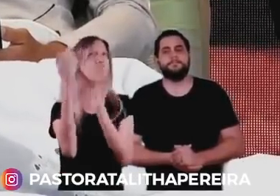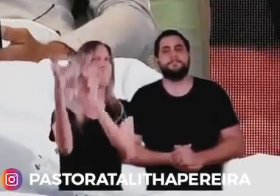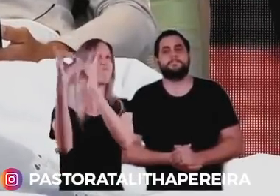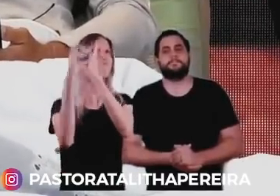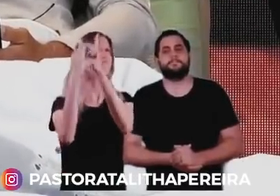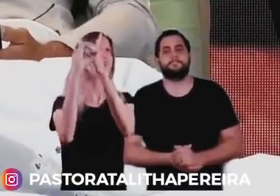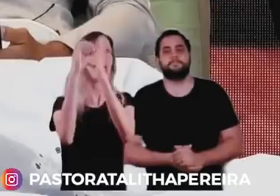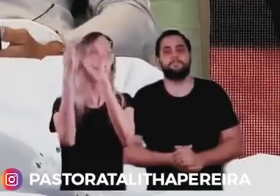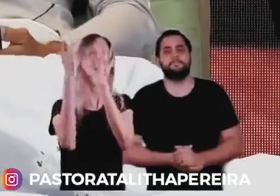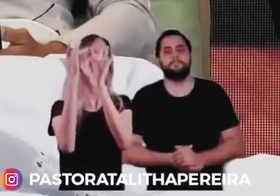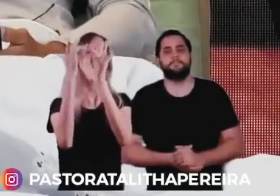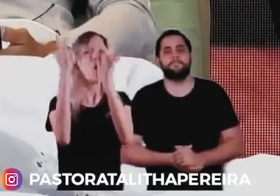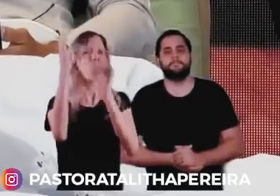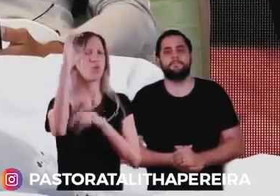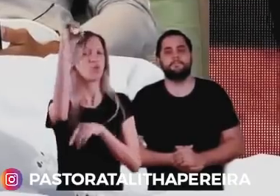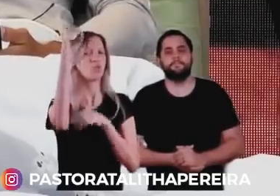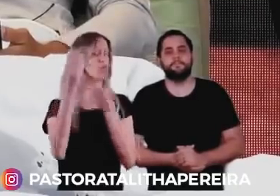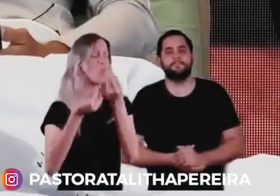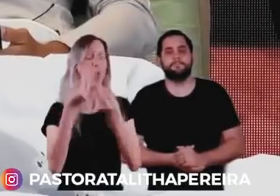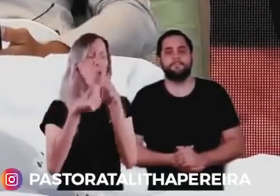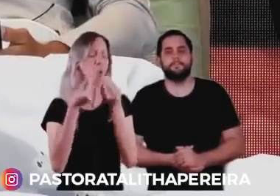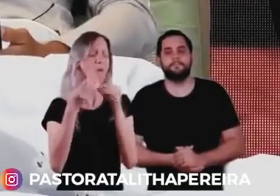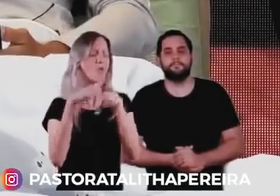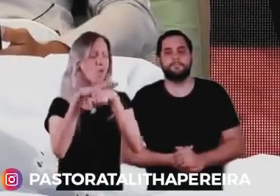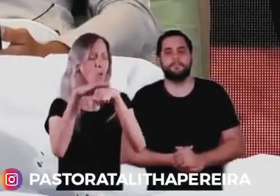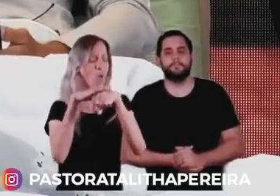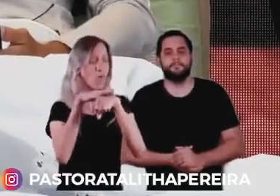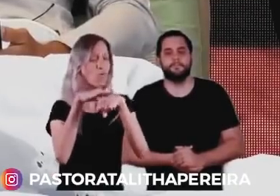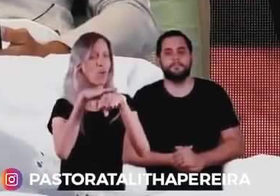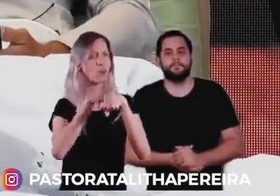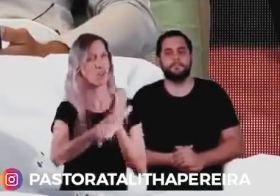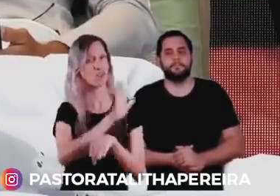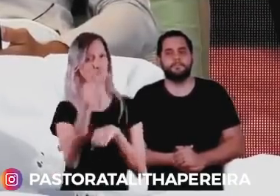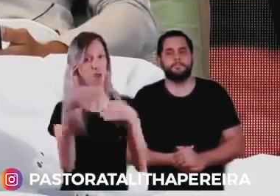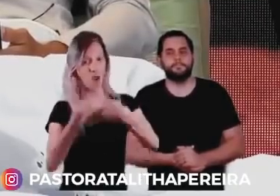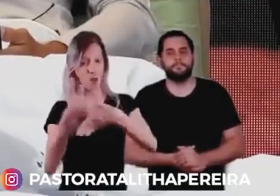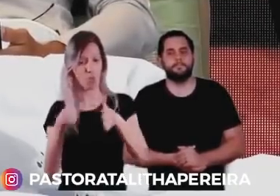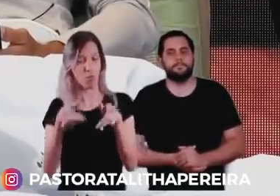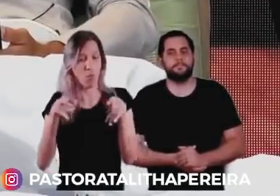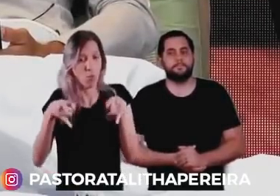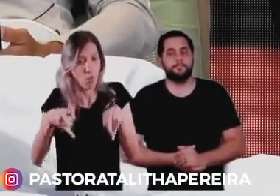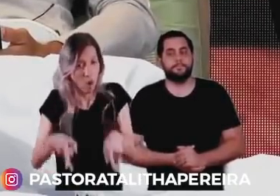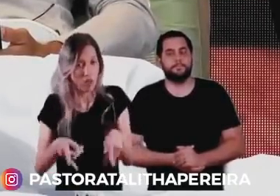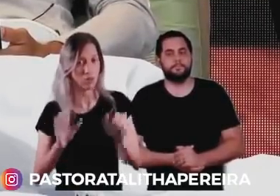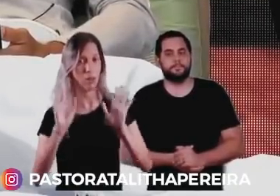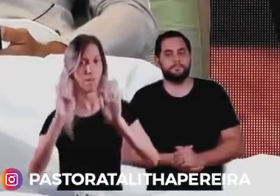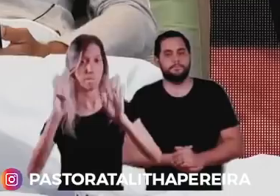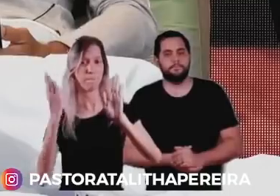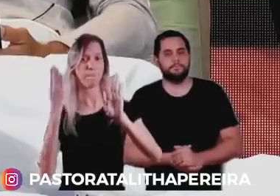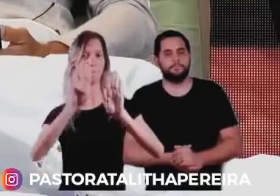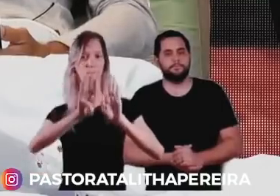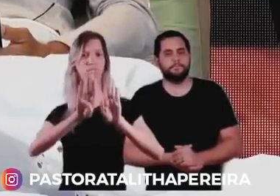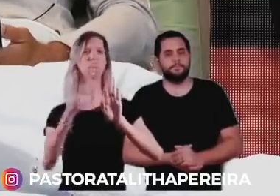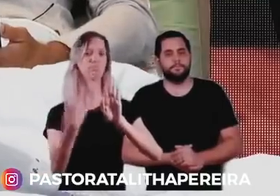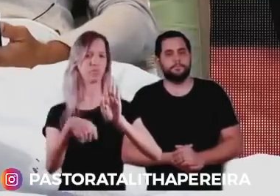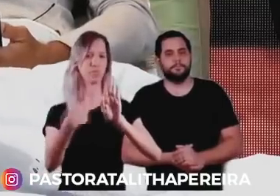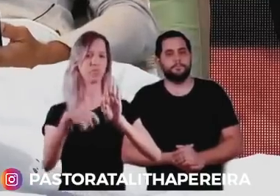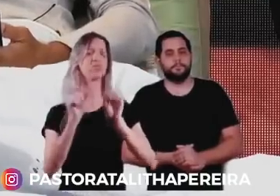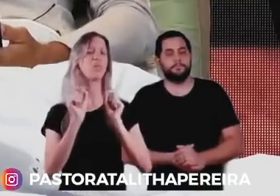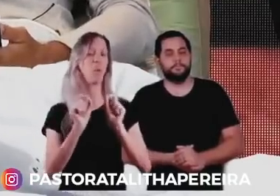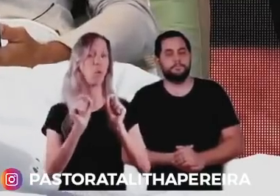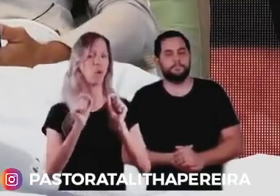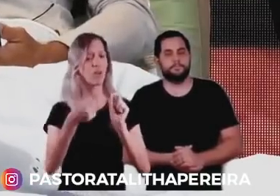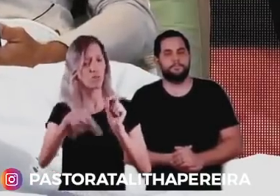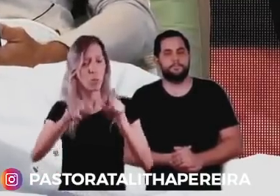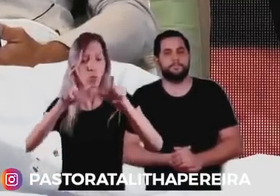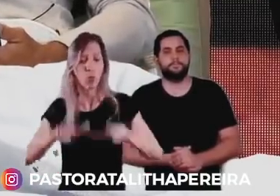Deus na conversa, né? Vai para o teu quarto, né? Entra no teu quarto e fecha a porta do teu quarto. Ou seja, vai